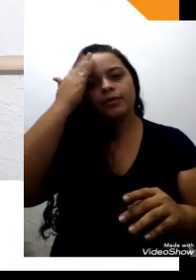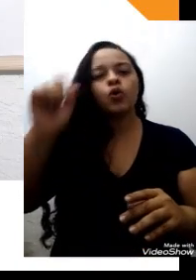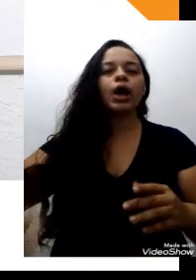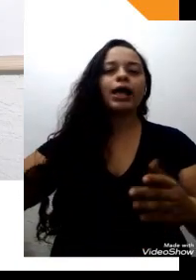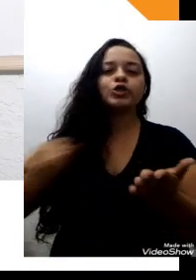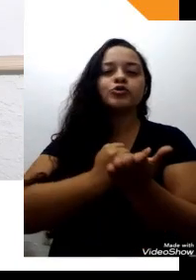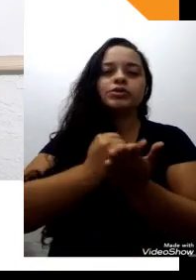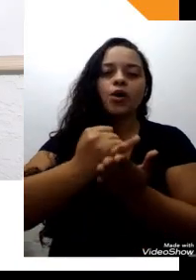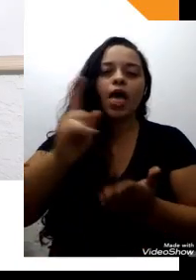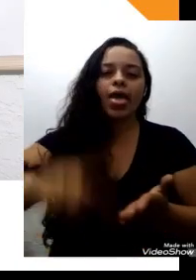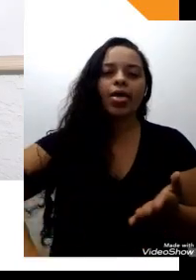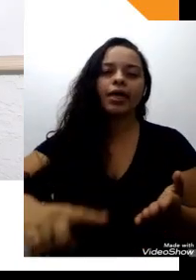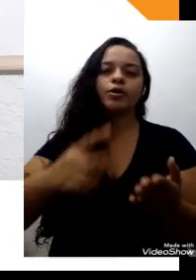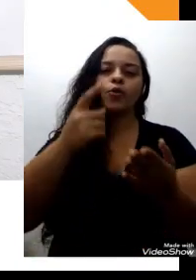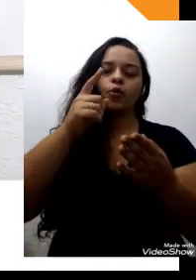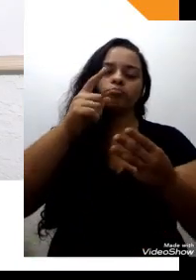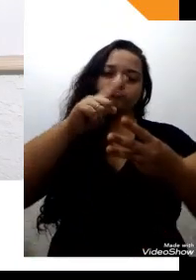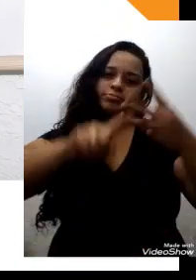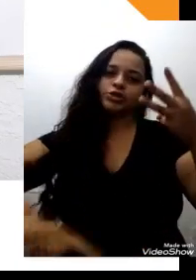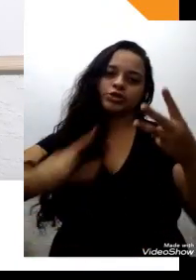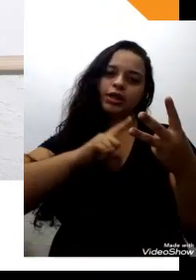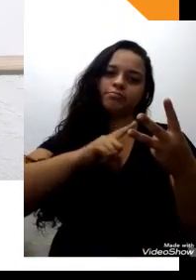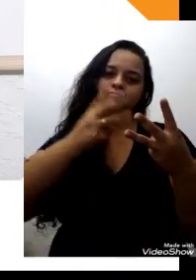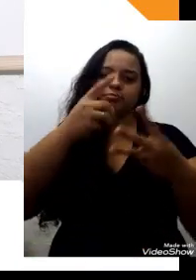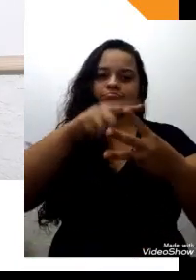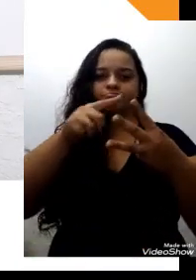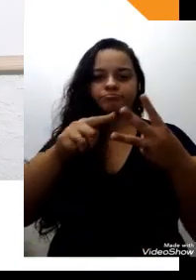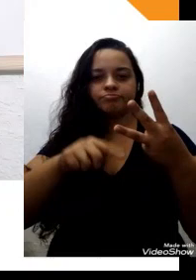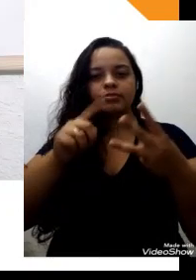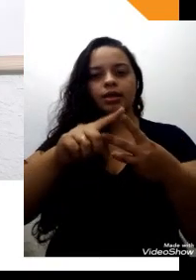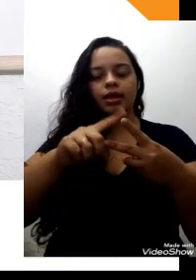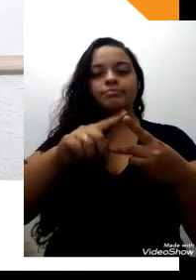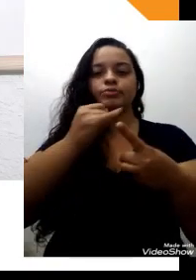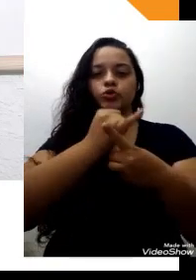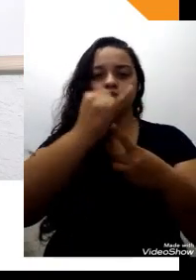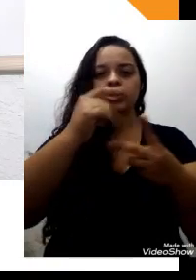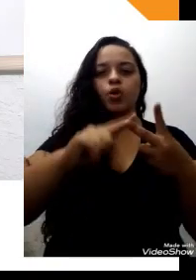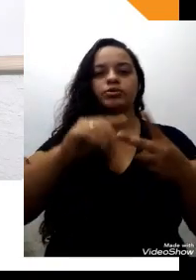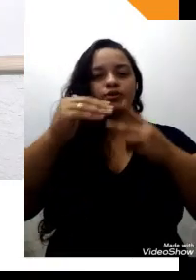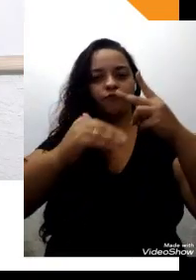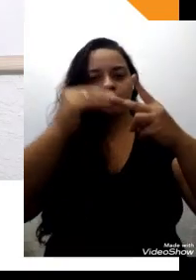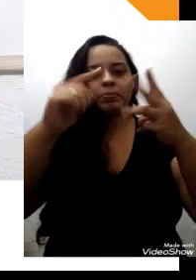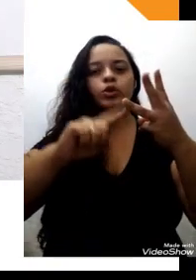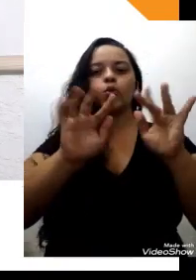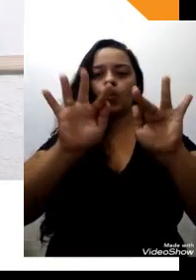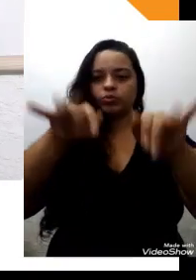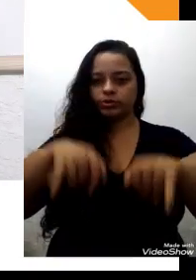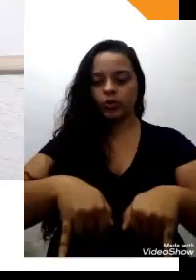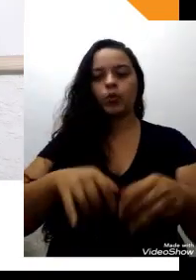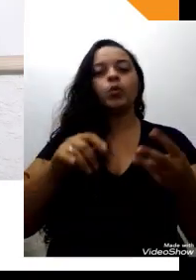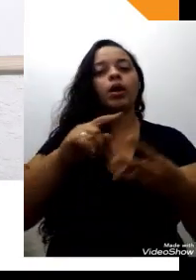que a introdução ela é uma das 3 partes do texto dissertativo, e ela é seguida de desenvolvimento e